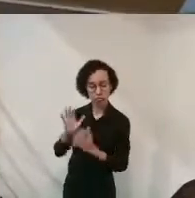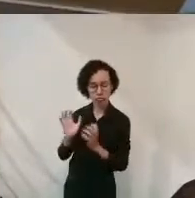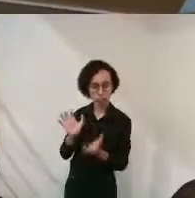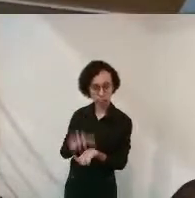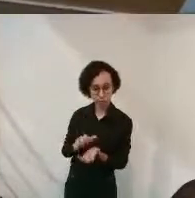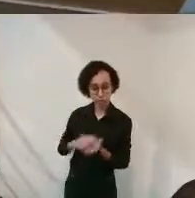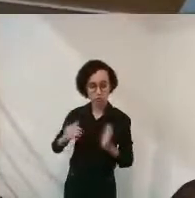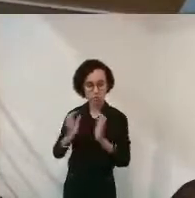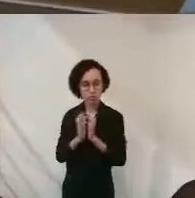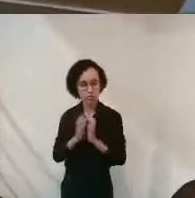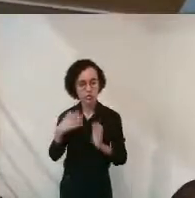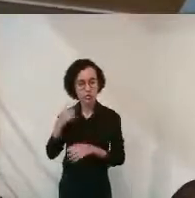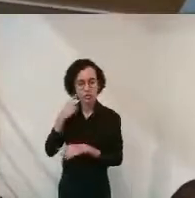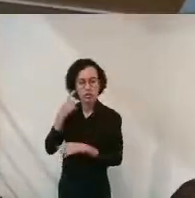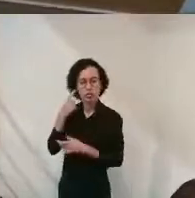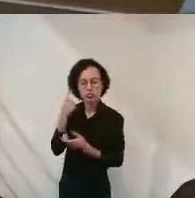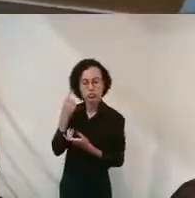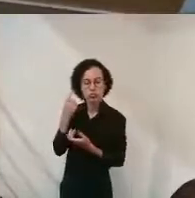uma esperança.